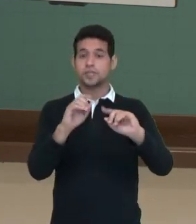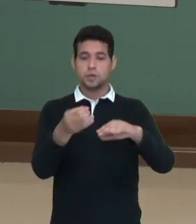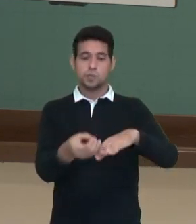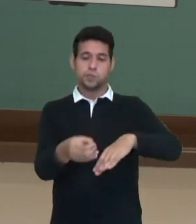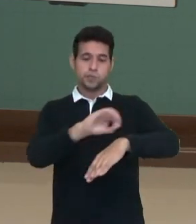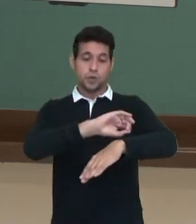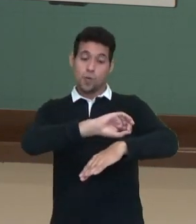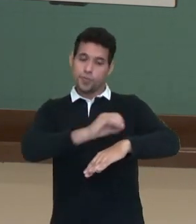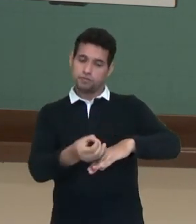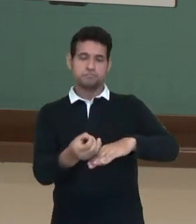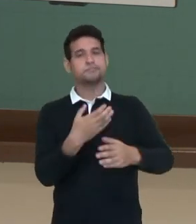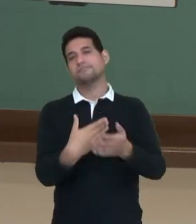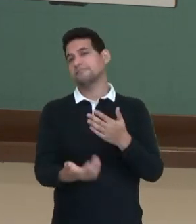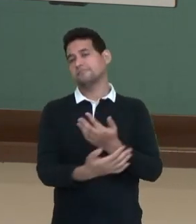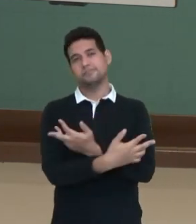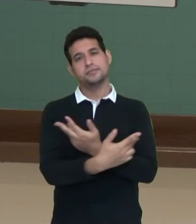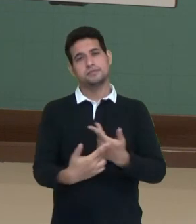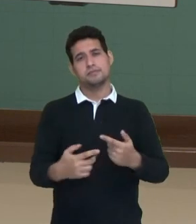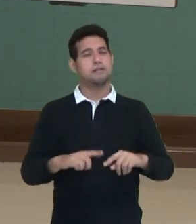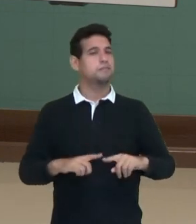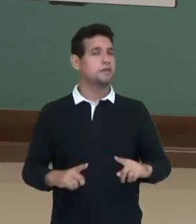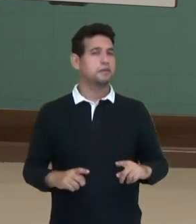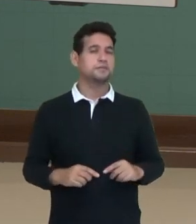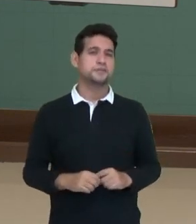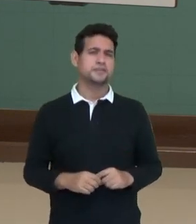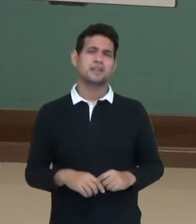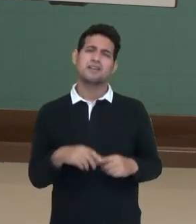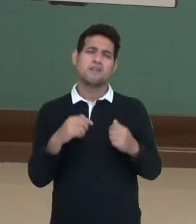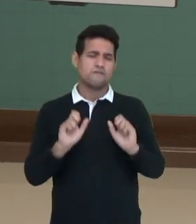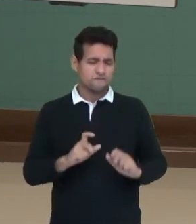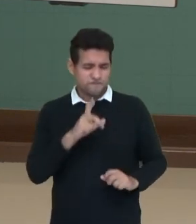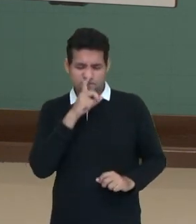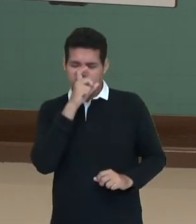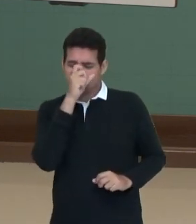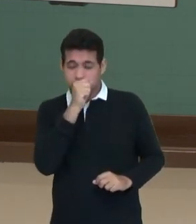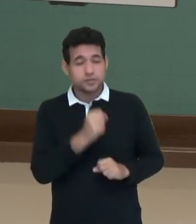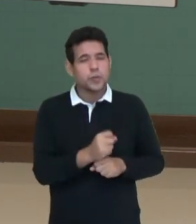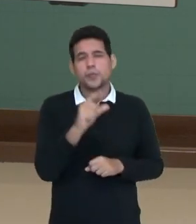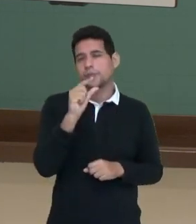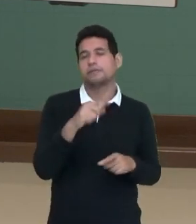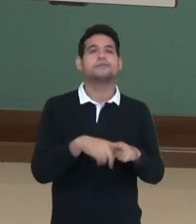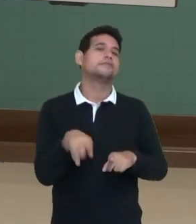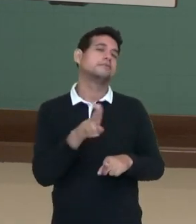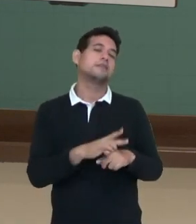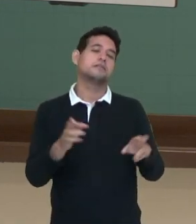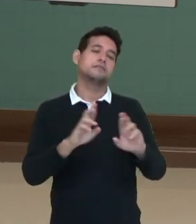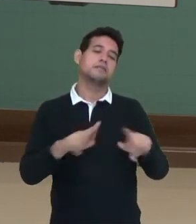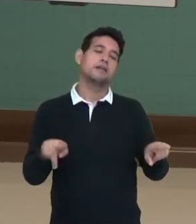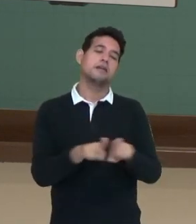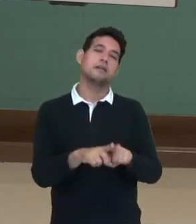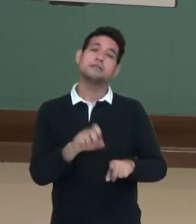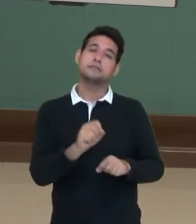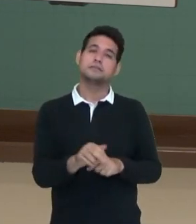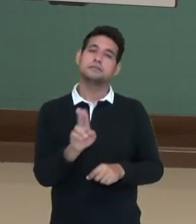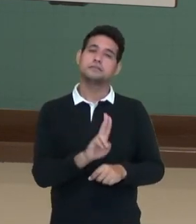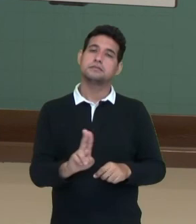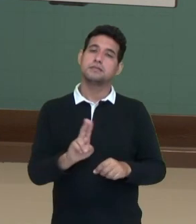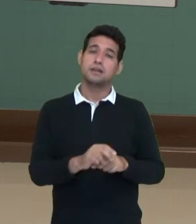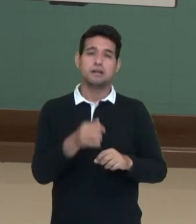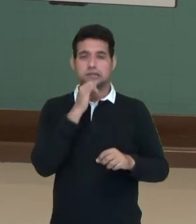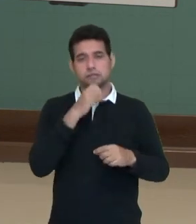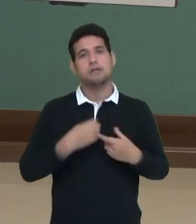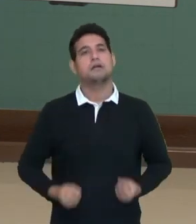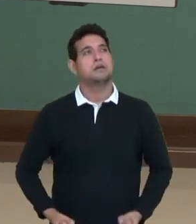ou seja de cima para baixo. Claro, com menor esforço aplicado, né? Do que se tivesse que pegar, levantar do